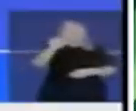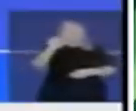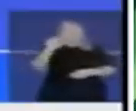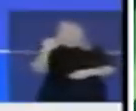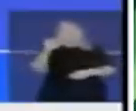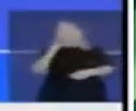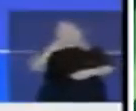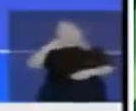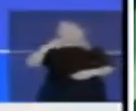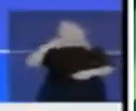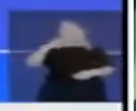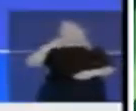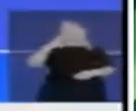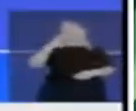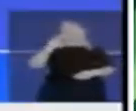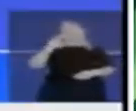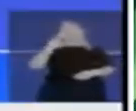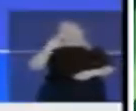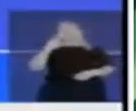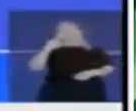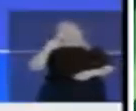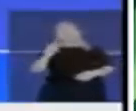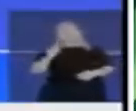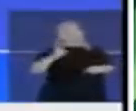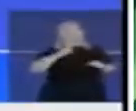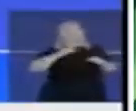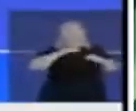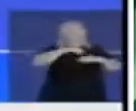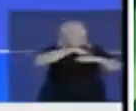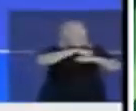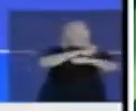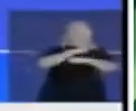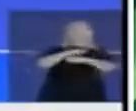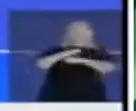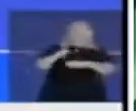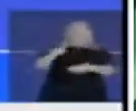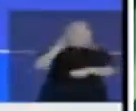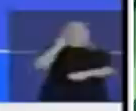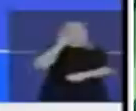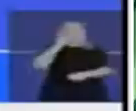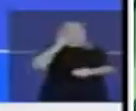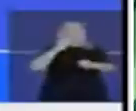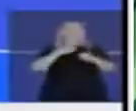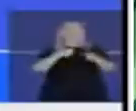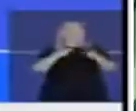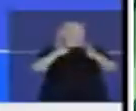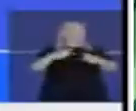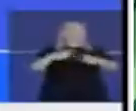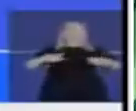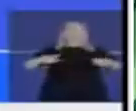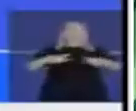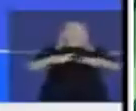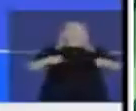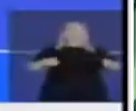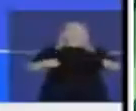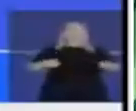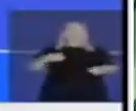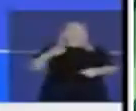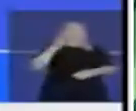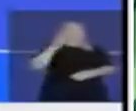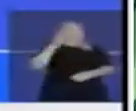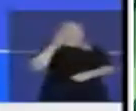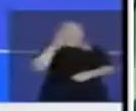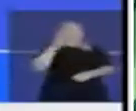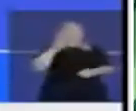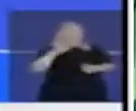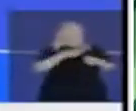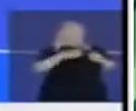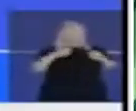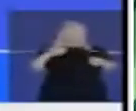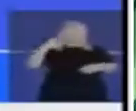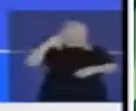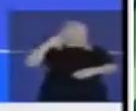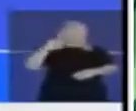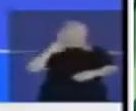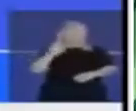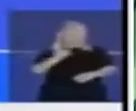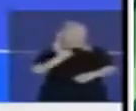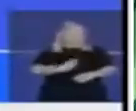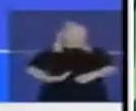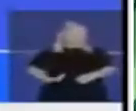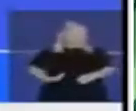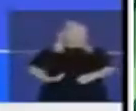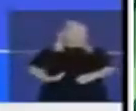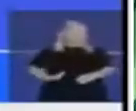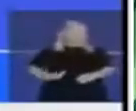do Trump. O Bolsonaro não pensa, ele não tem ideia. Ele não entende absolutamente